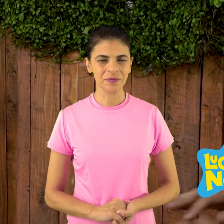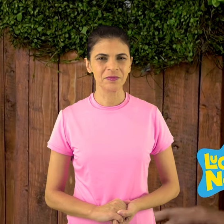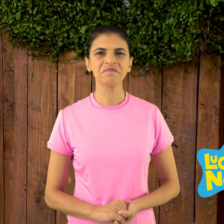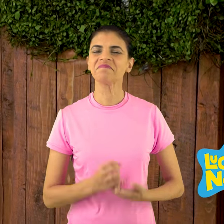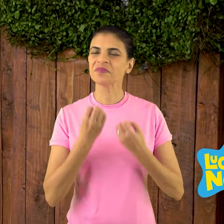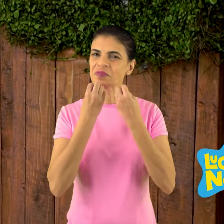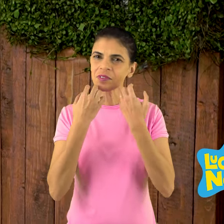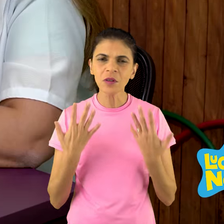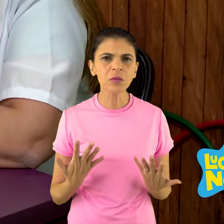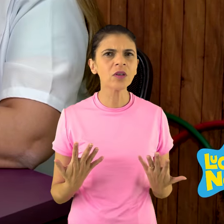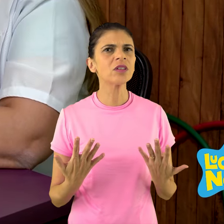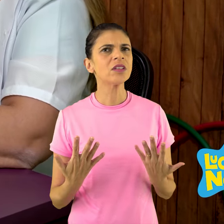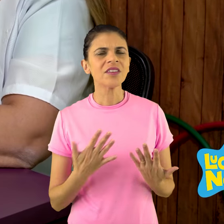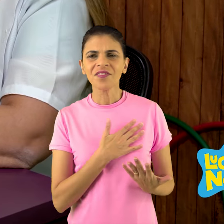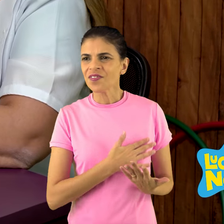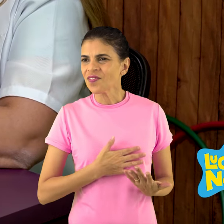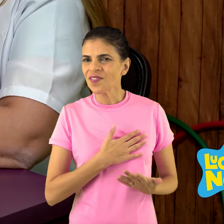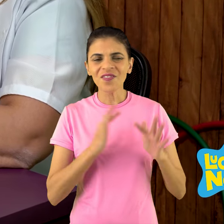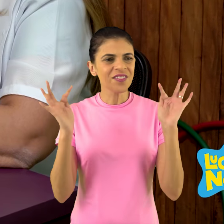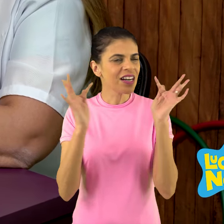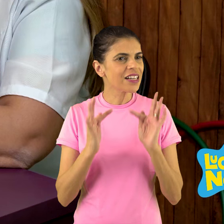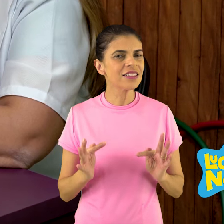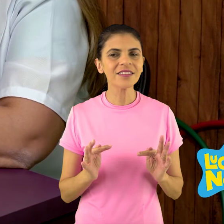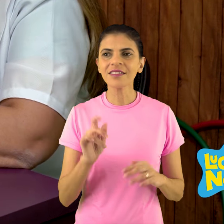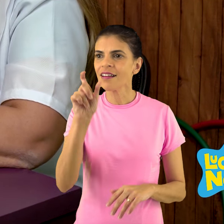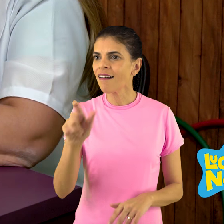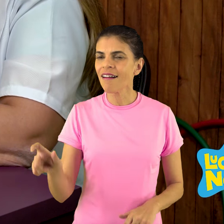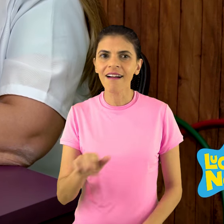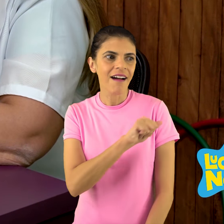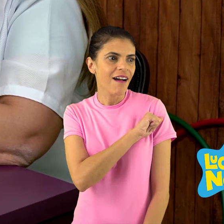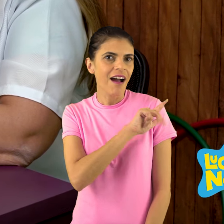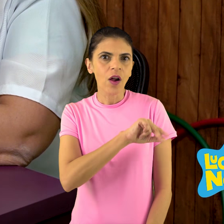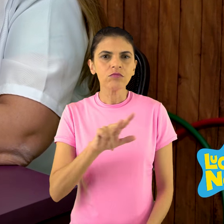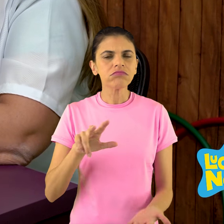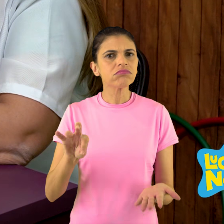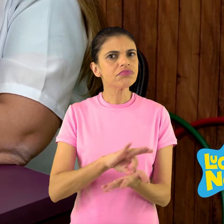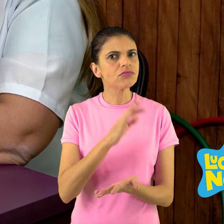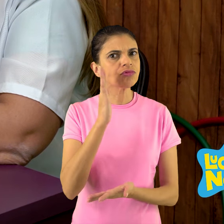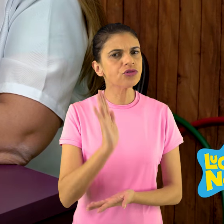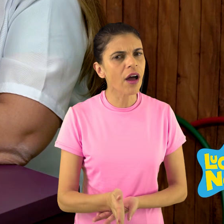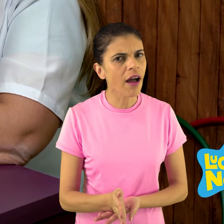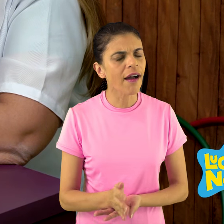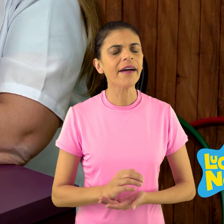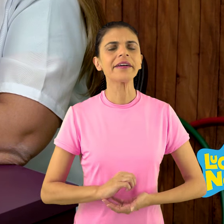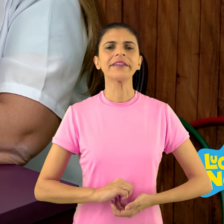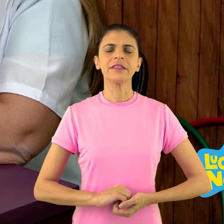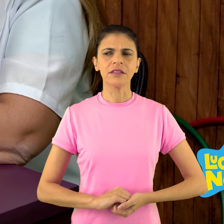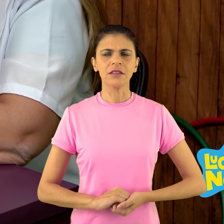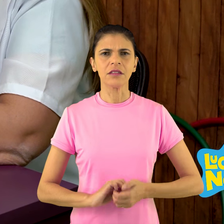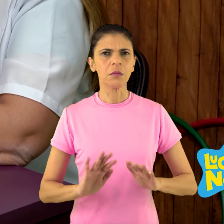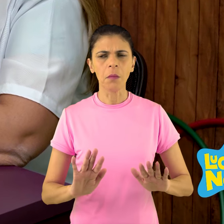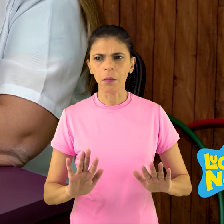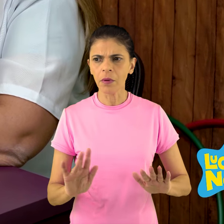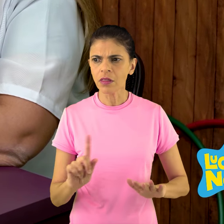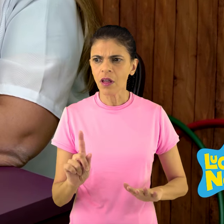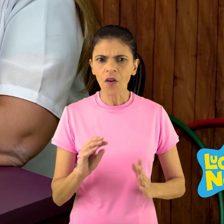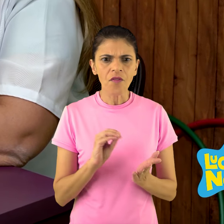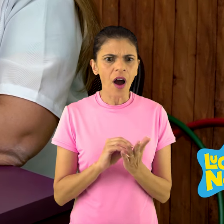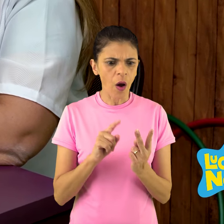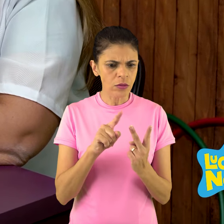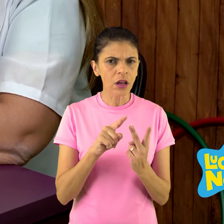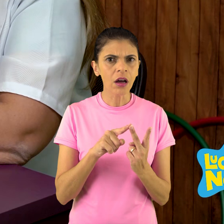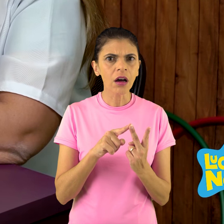Muito bem. Fico muito feliz que todos os alunos se inscreveram para os Jogos Escolares. Não! O